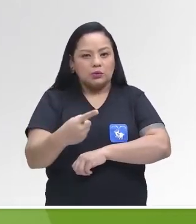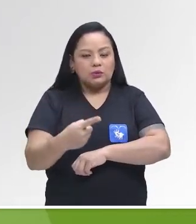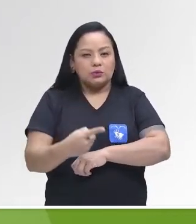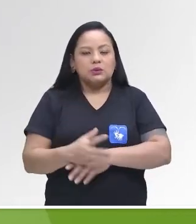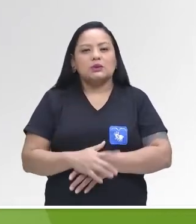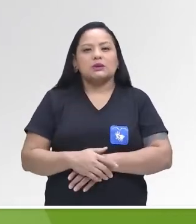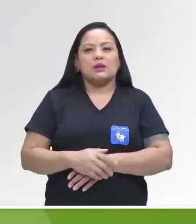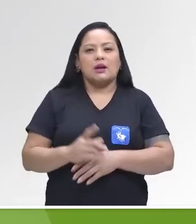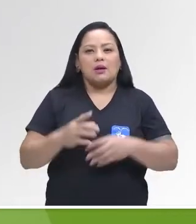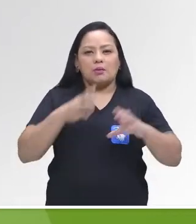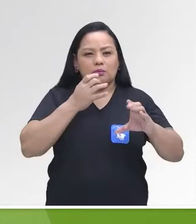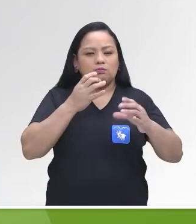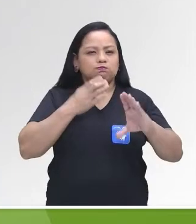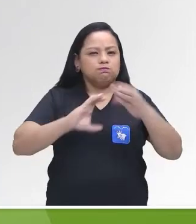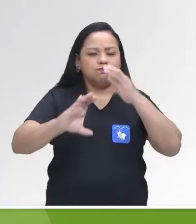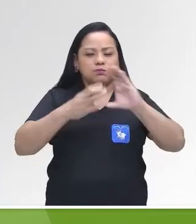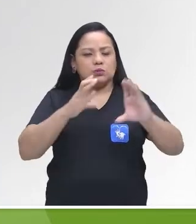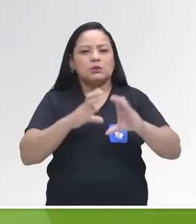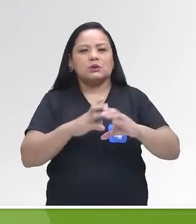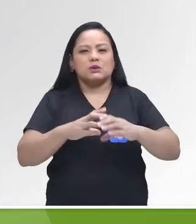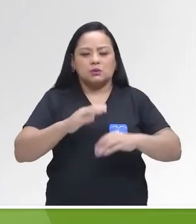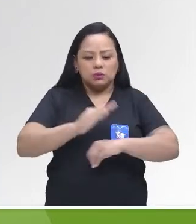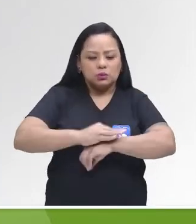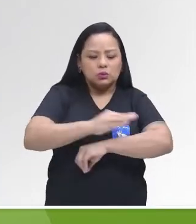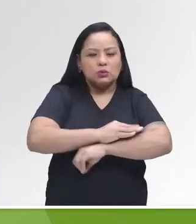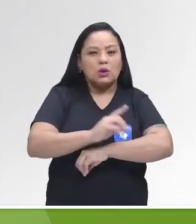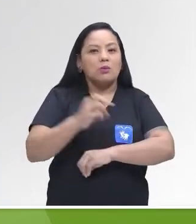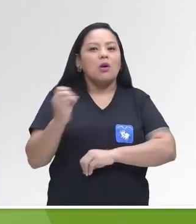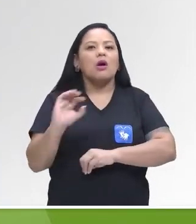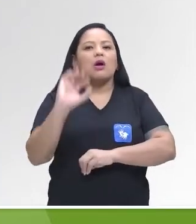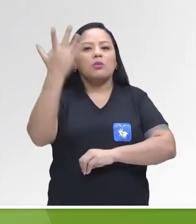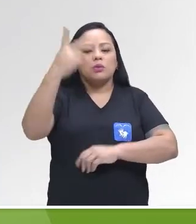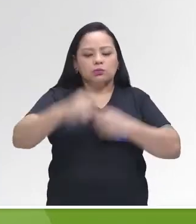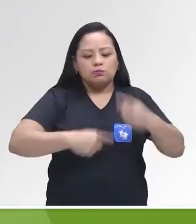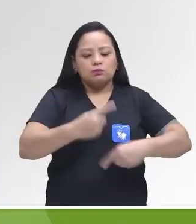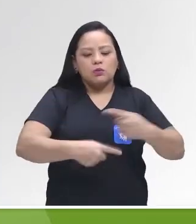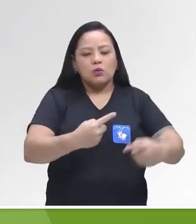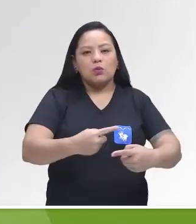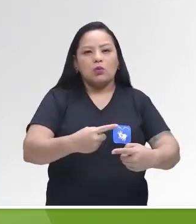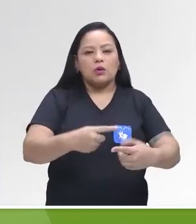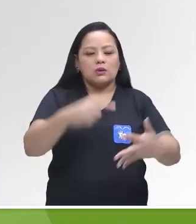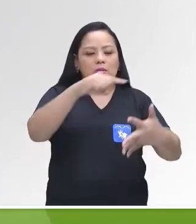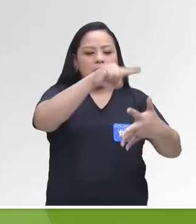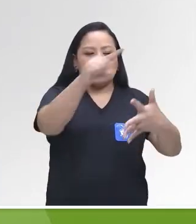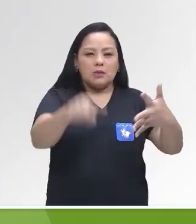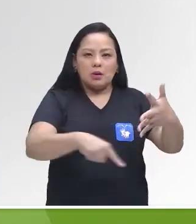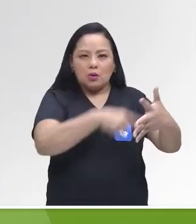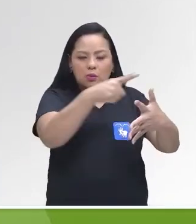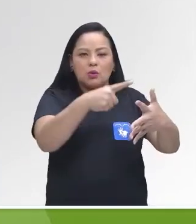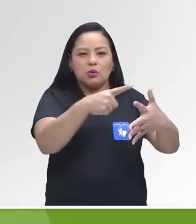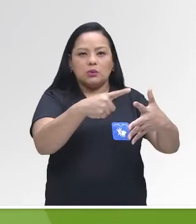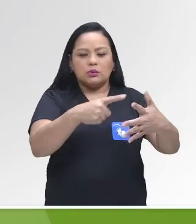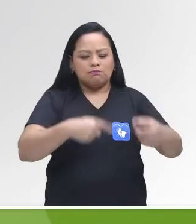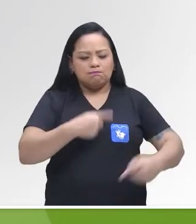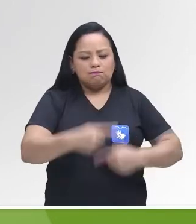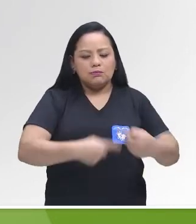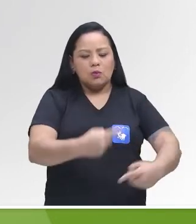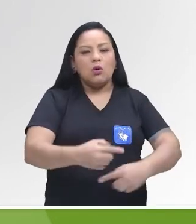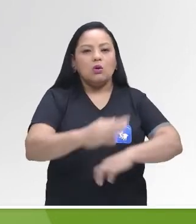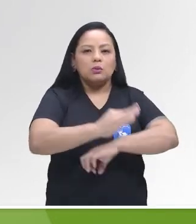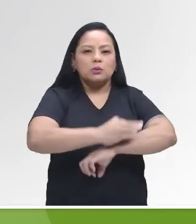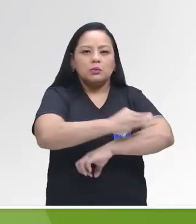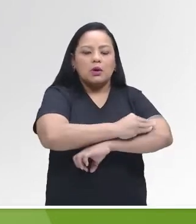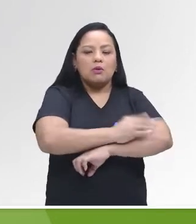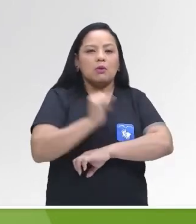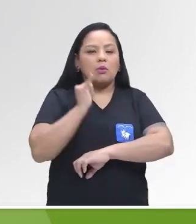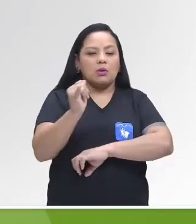né, vai ter aí a reprodução deles, tá? Então, a gente vai ter as etapas de reprodução do anfíbio. Então, como eu